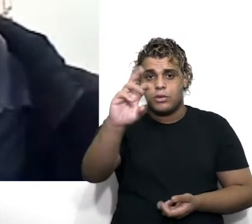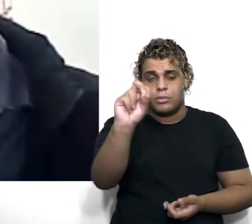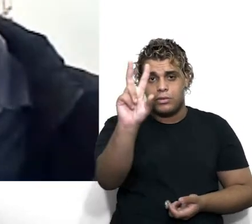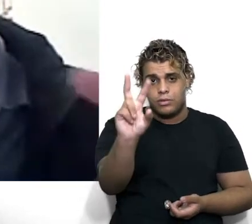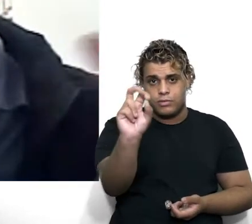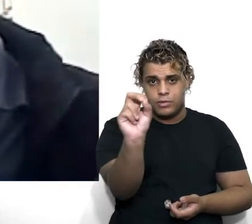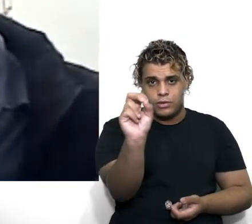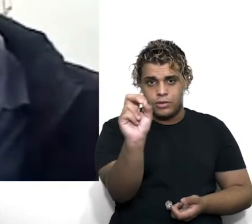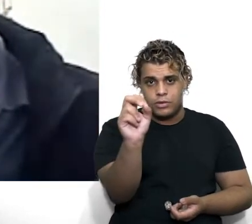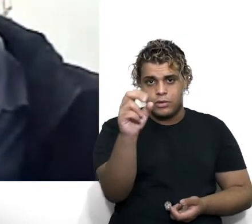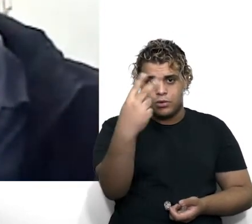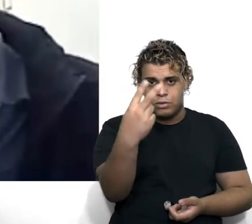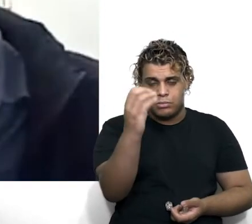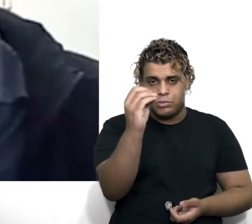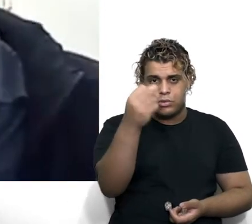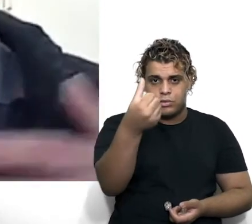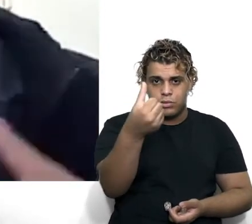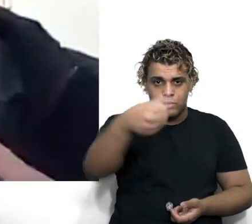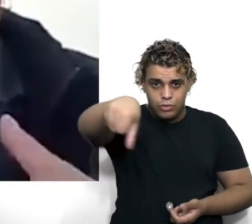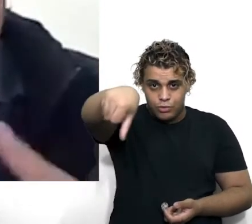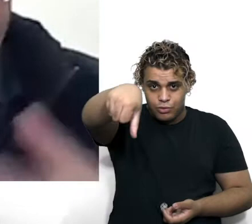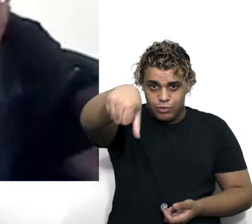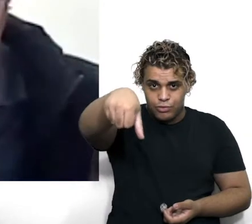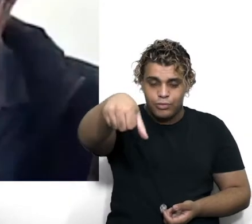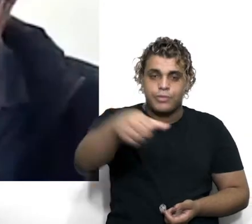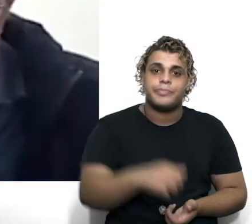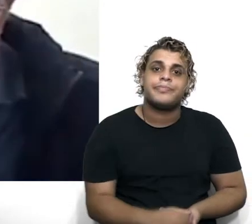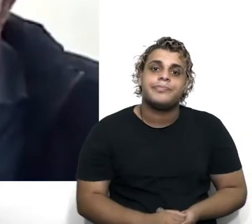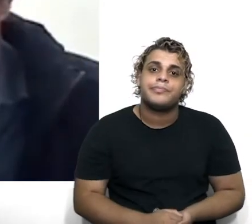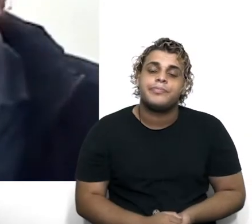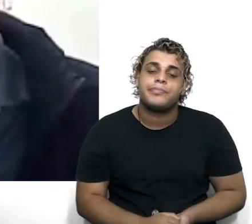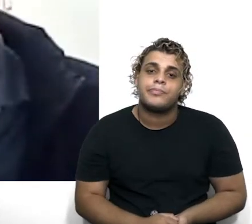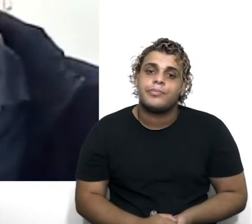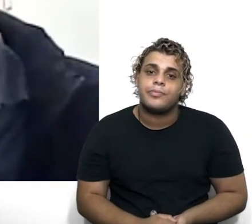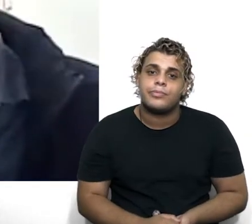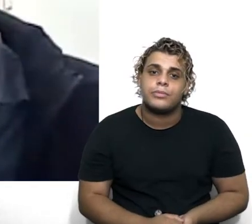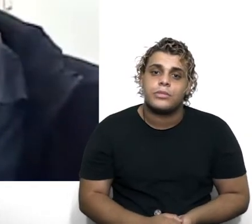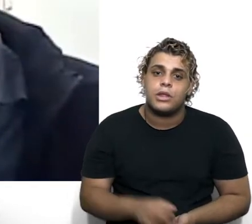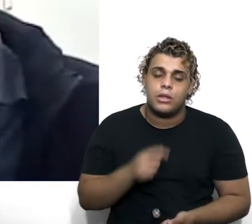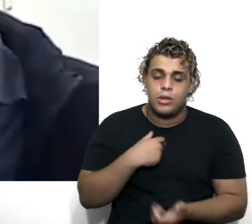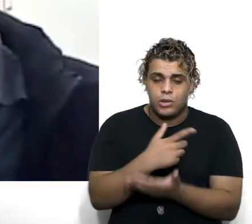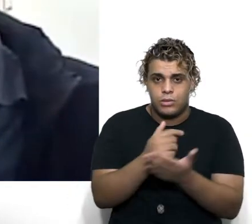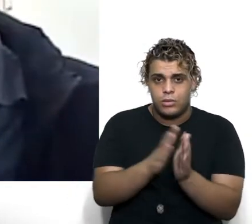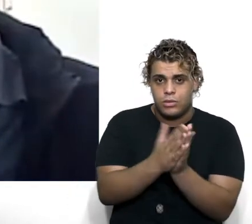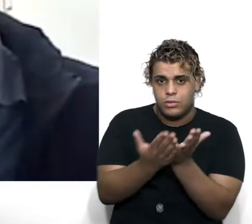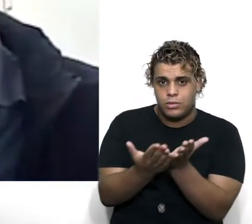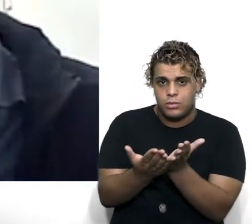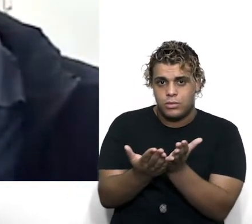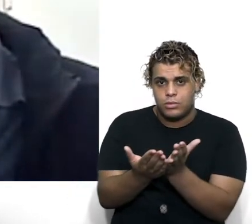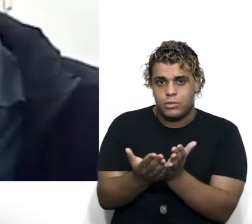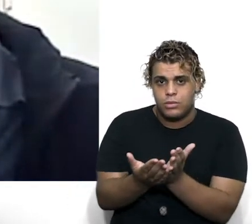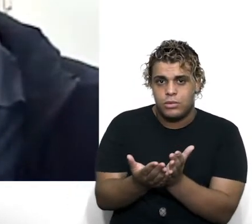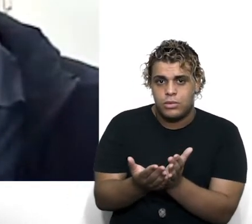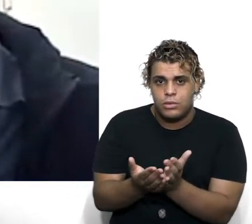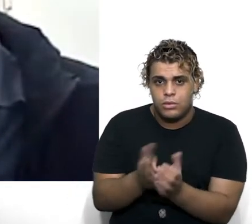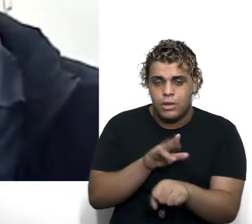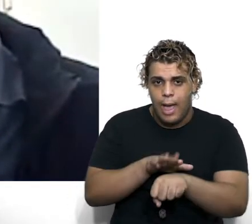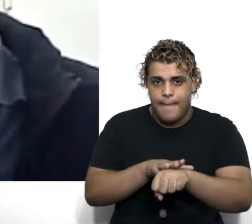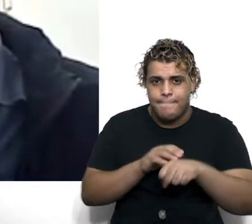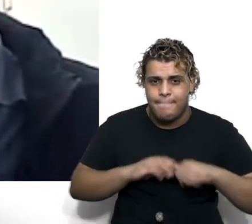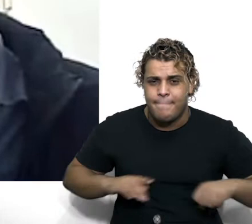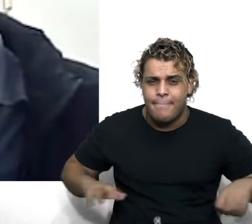2020, 2019, eu estava a escrever um livro que está enorme, que se chama A Peste dos Estados Unidos da